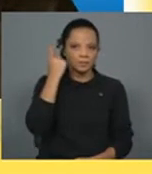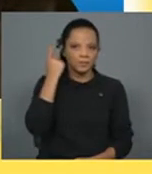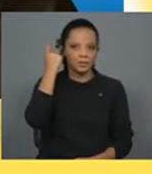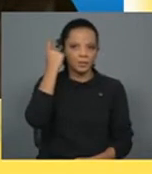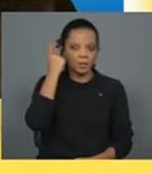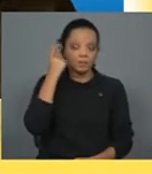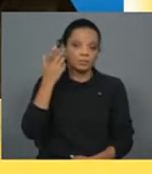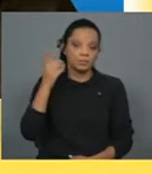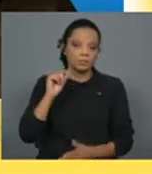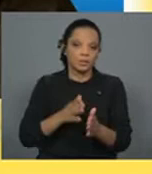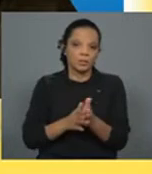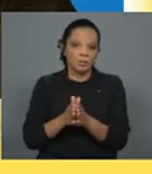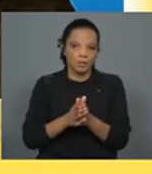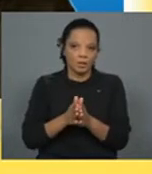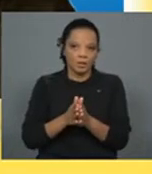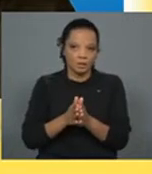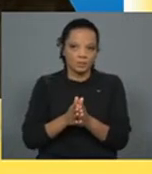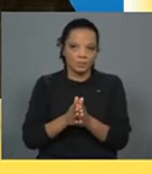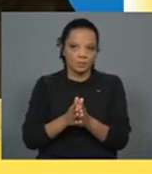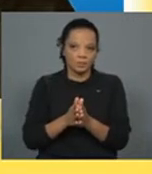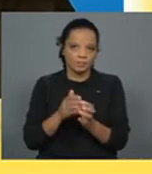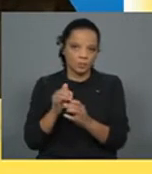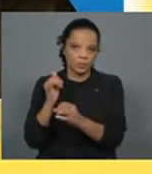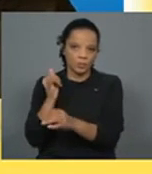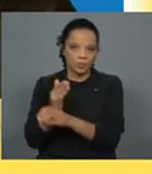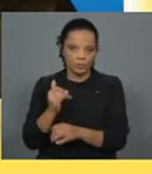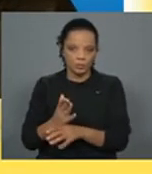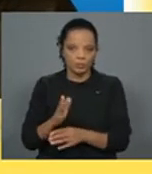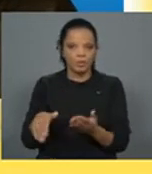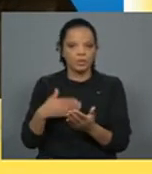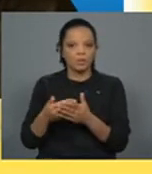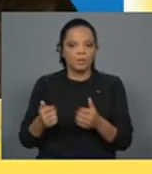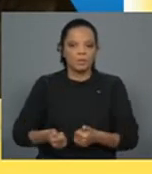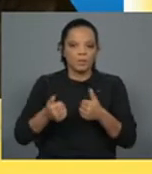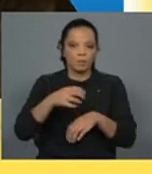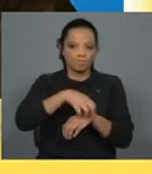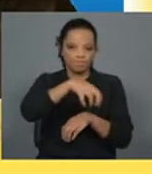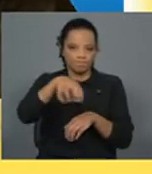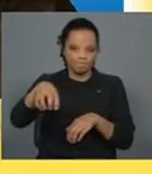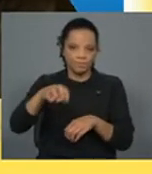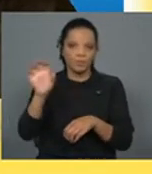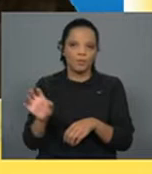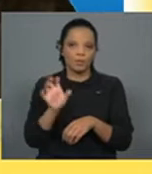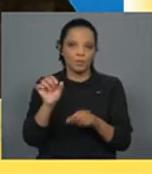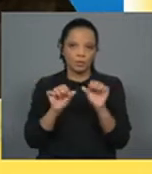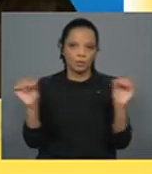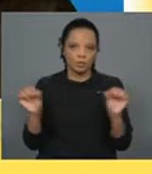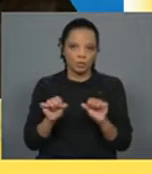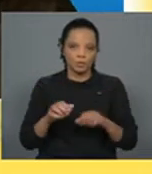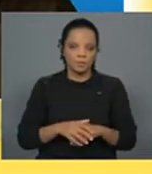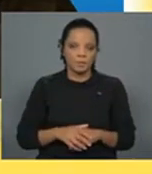em aproveitar outras realizações para melhorar o dispositivo, melhorar todo esse sistema. E eu gostava, em